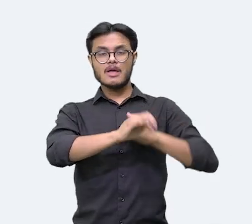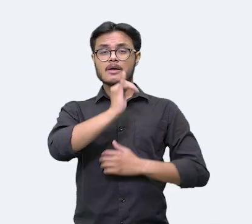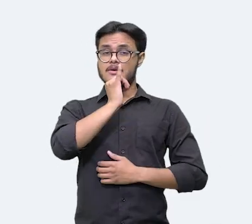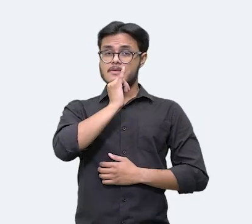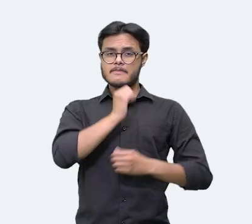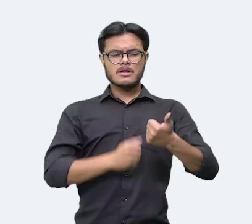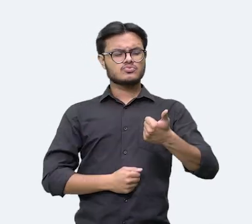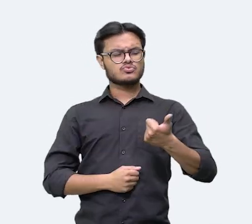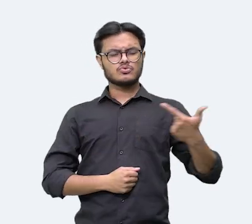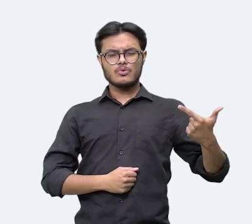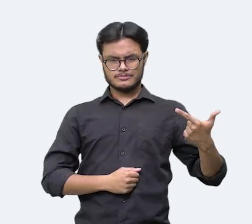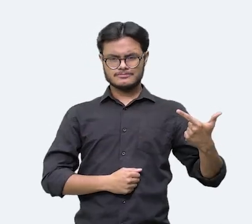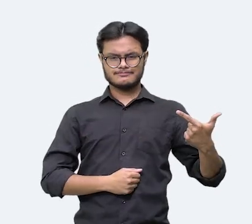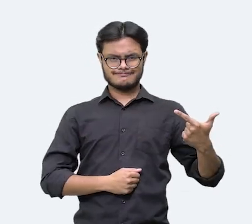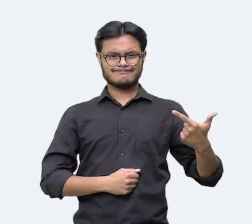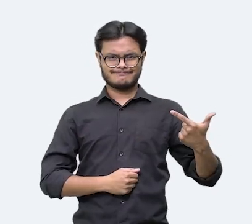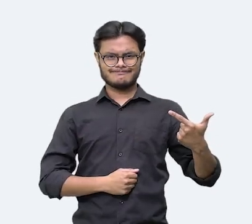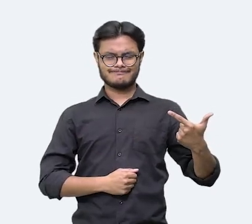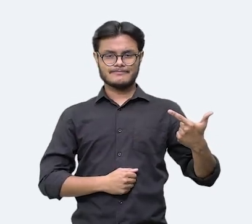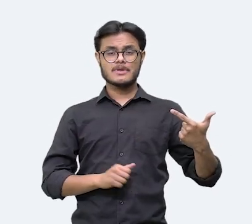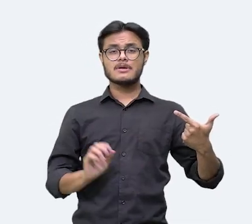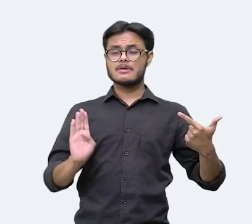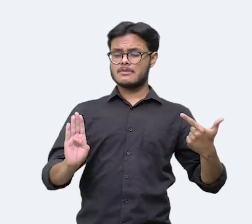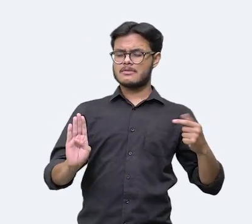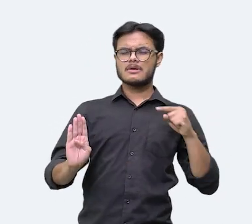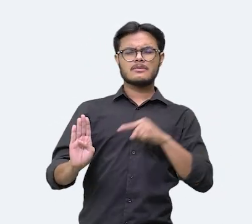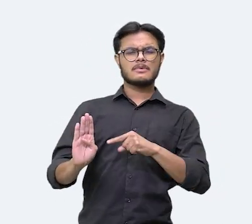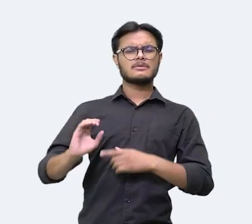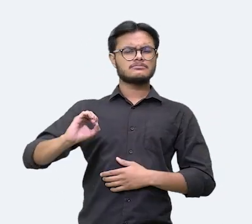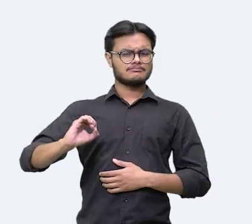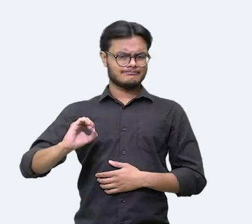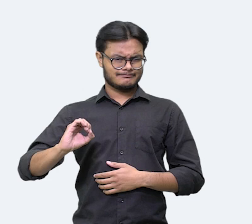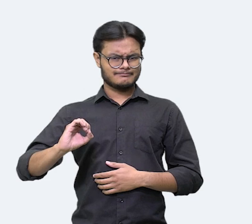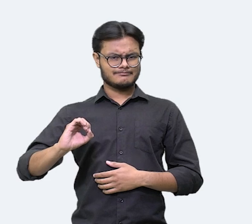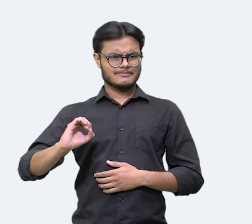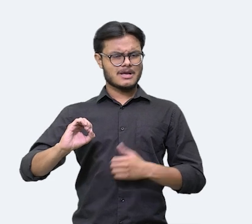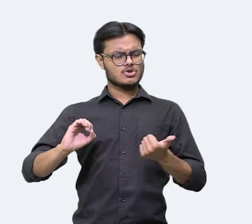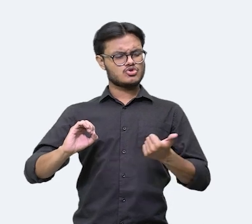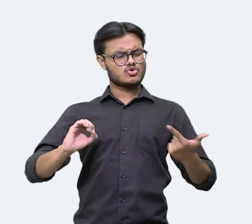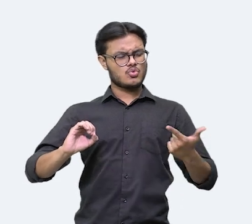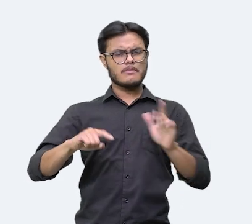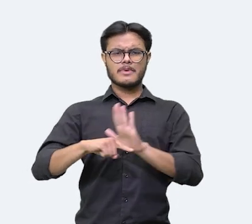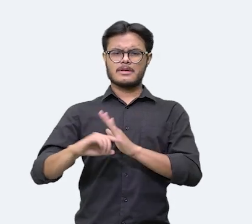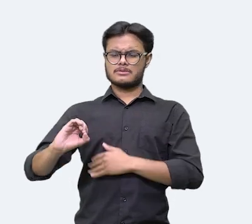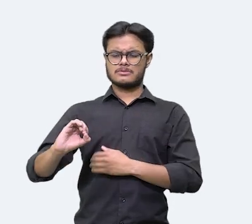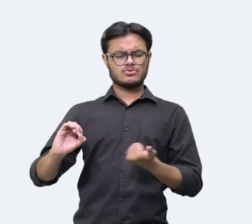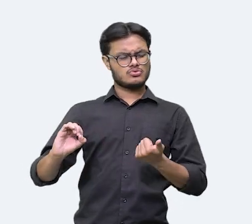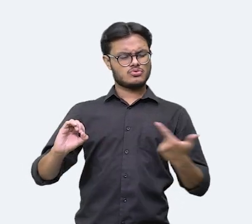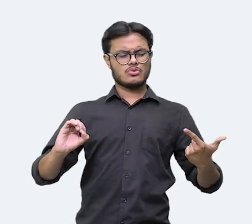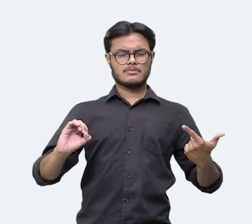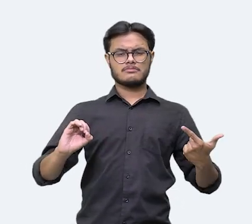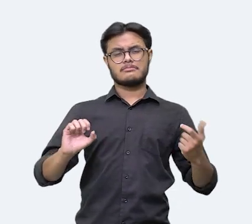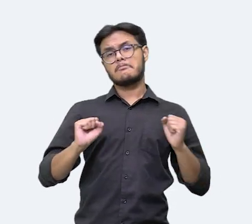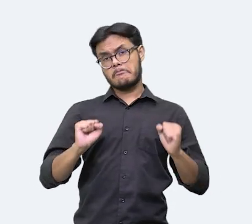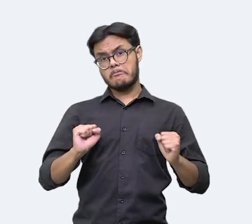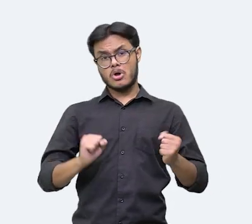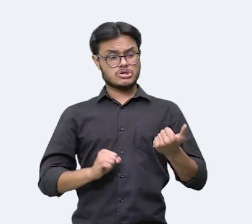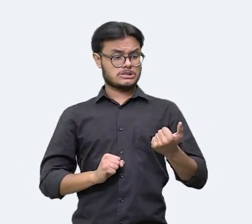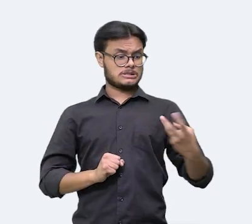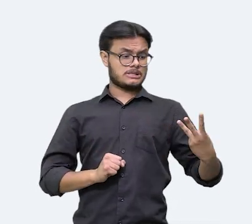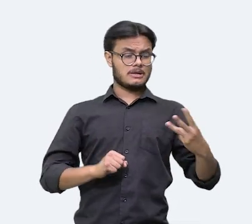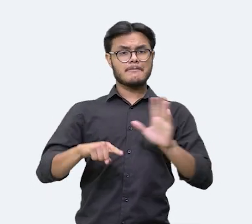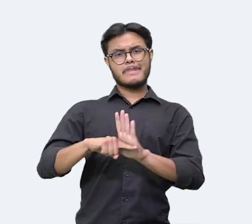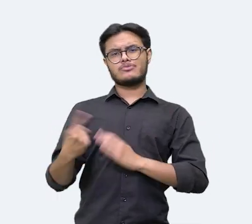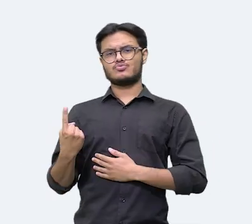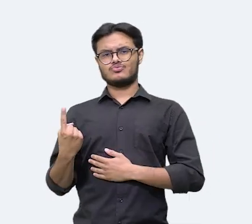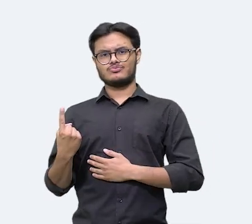mas o potencial em A pode ser 12 volts e o potencial em B pode ser 0. Aí 12 menos 0 dá 12, mas ele também pode ser 13 e o potencial